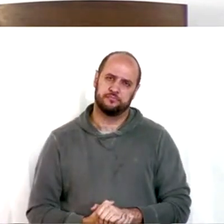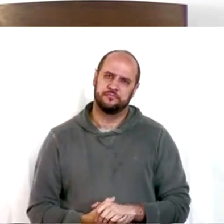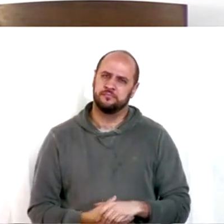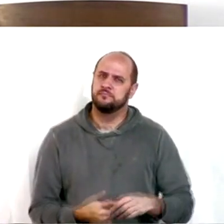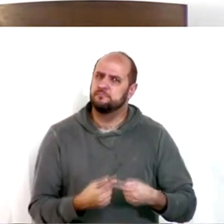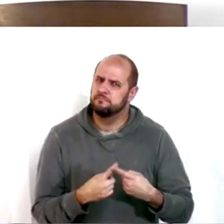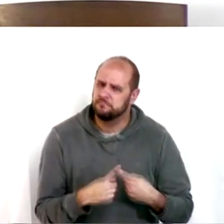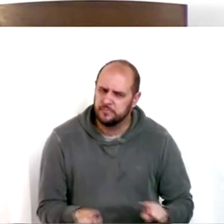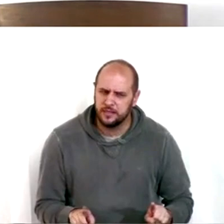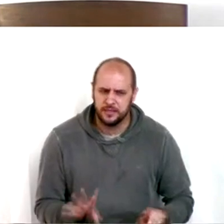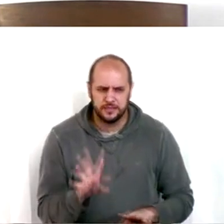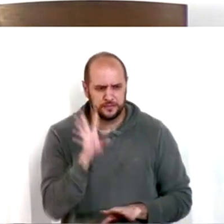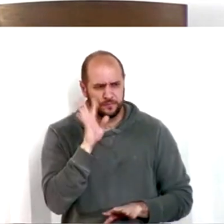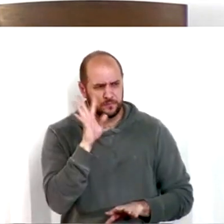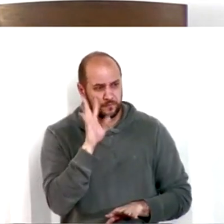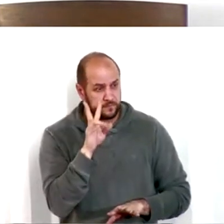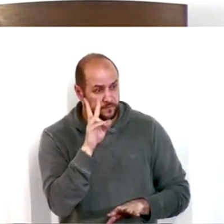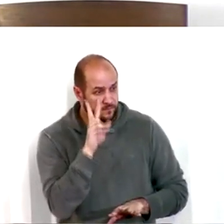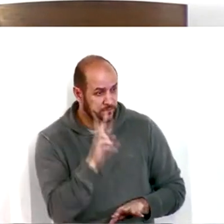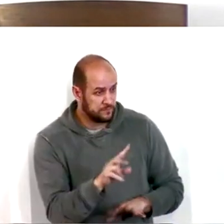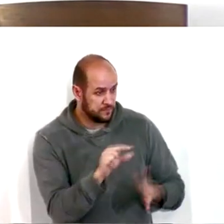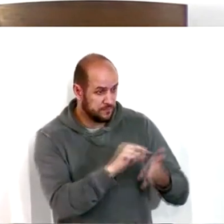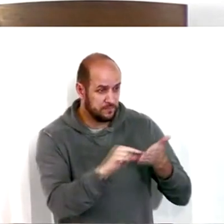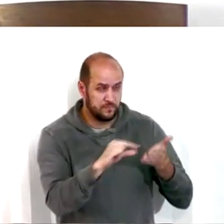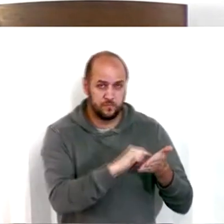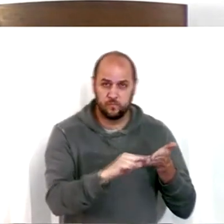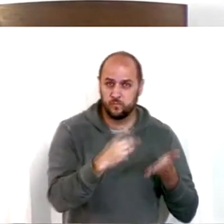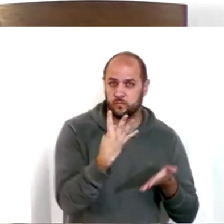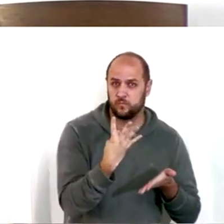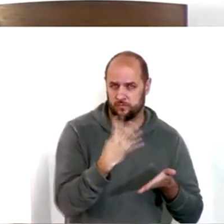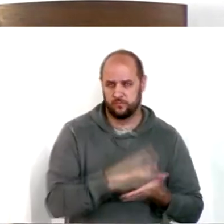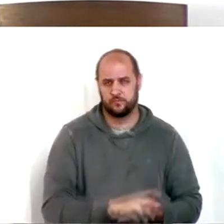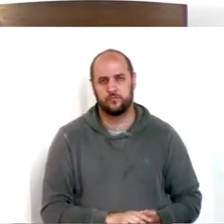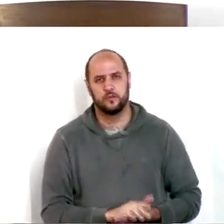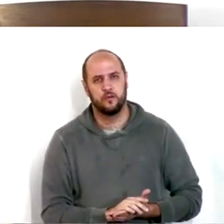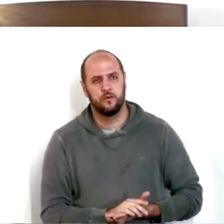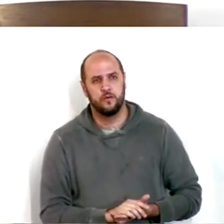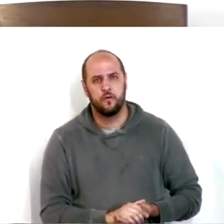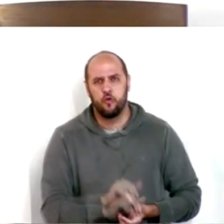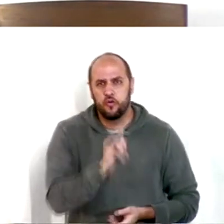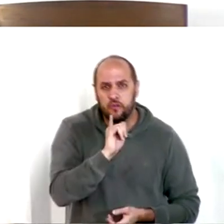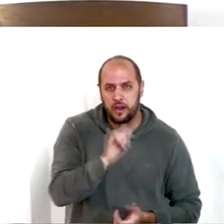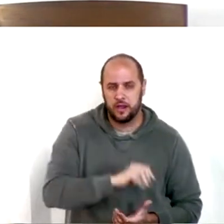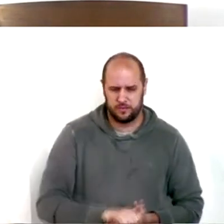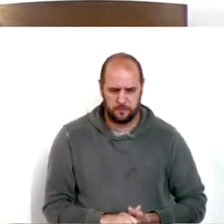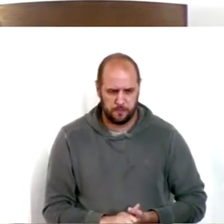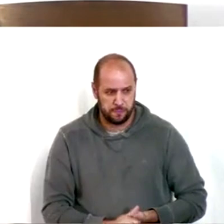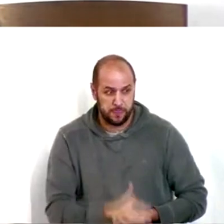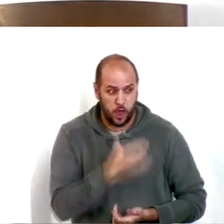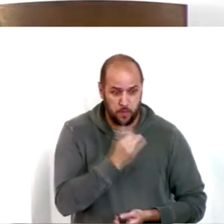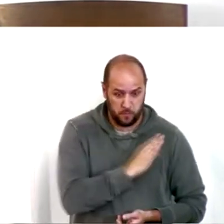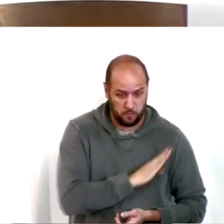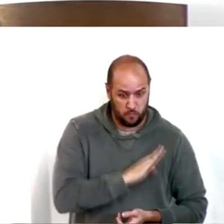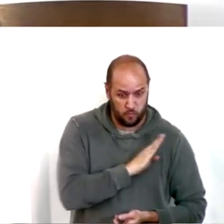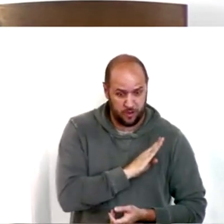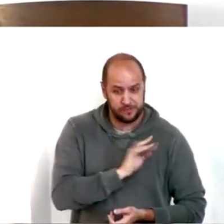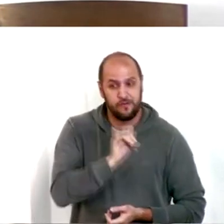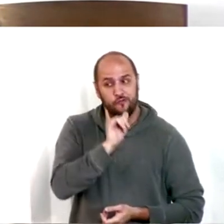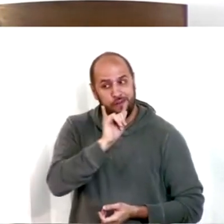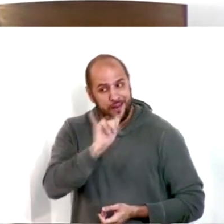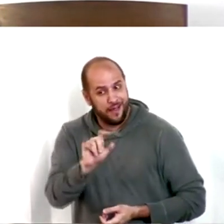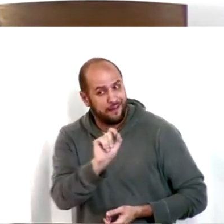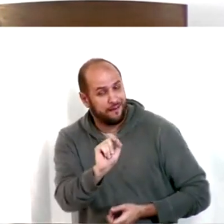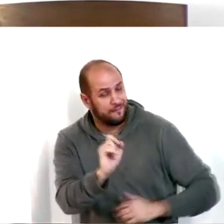é interessante aquilo que aparece no final do versículo 4, quando ela diz: Ele, Boaz, te dirá o que